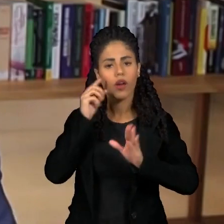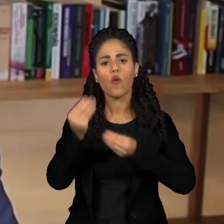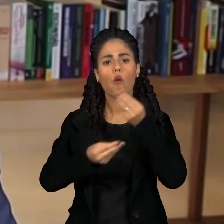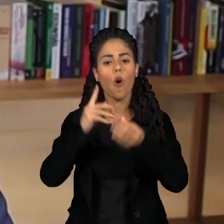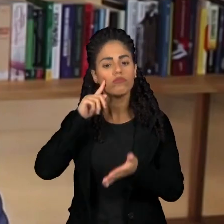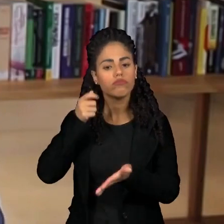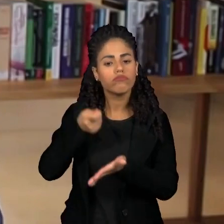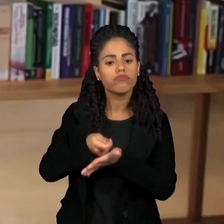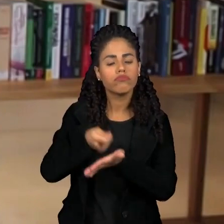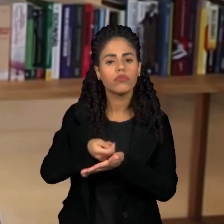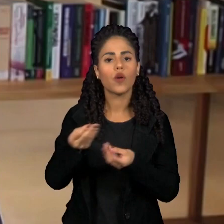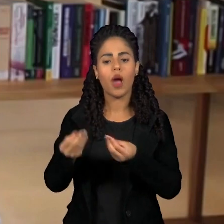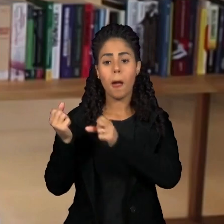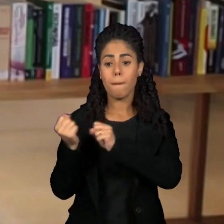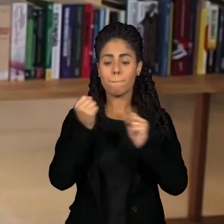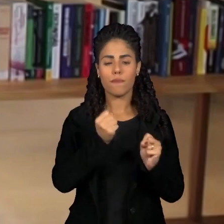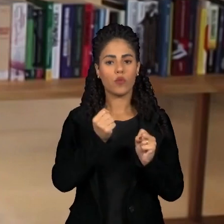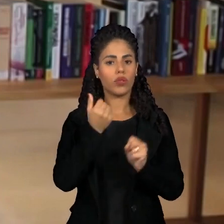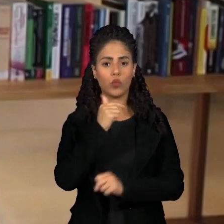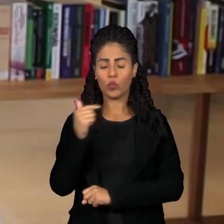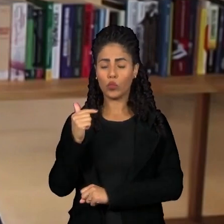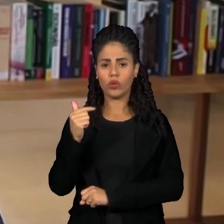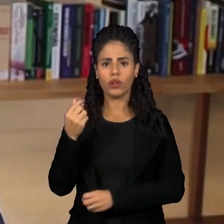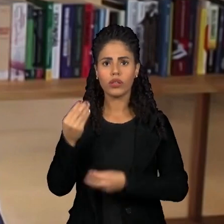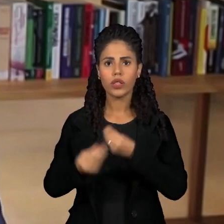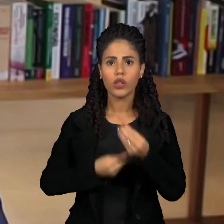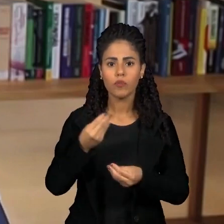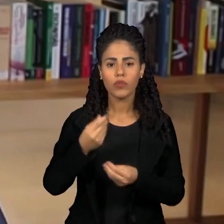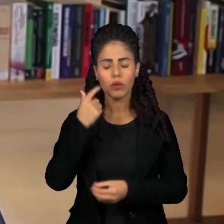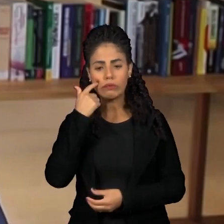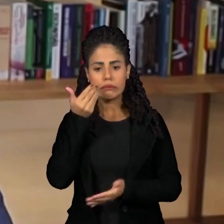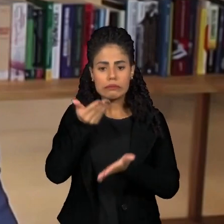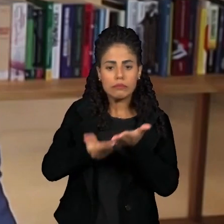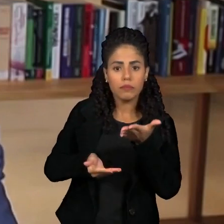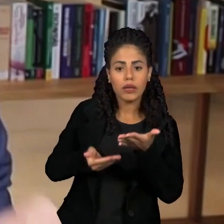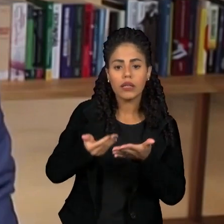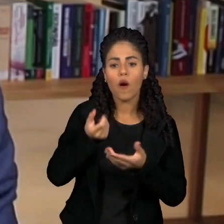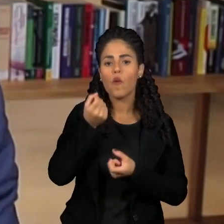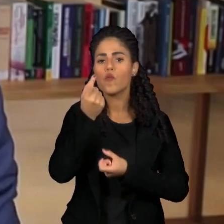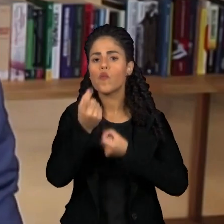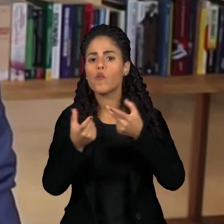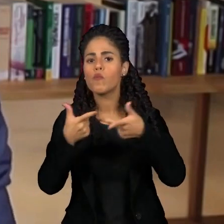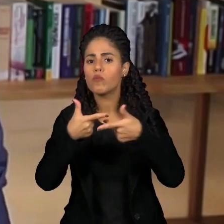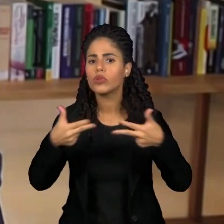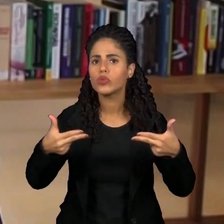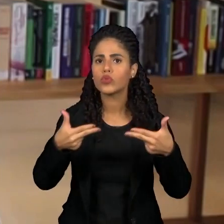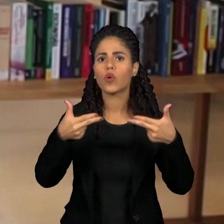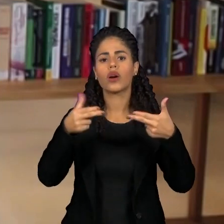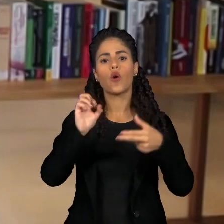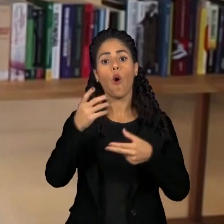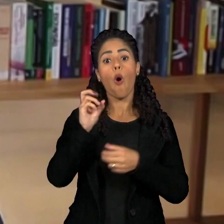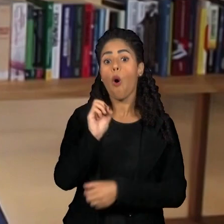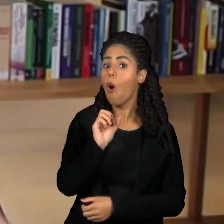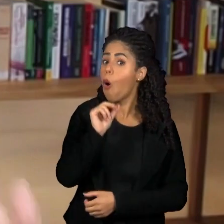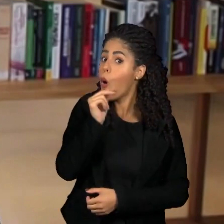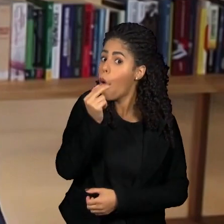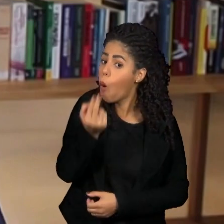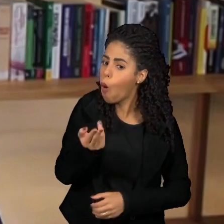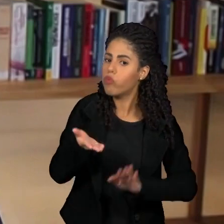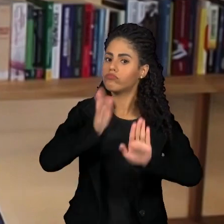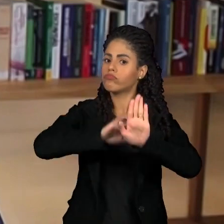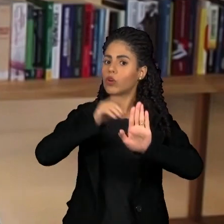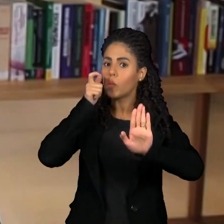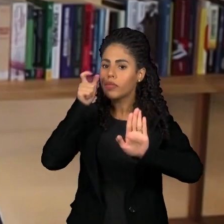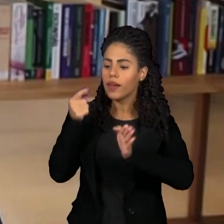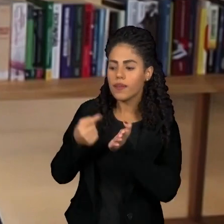do Poder Executivo não tem nenhum poder sobre isso. Então, eu perco o que a gente poderia chamar de um toma lá da cá, uma barganha política natural, a negociação